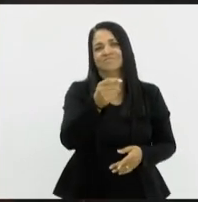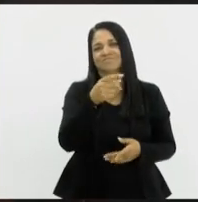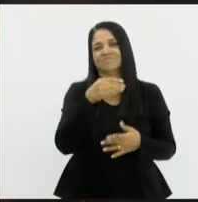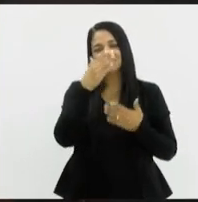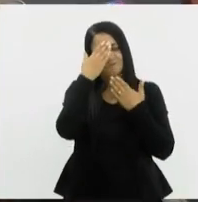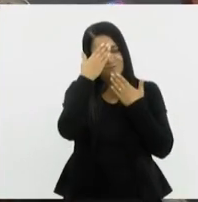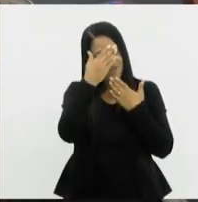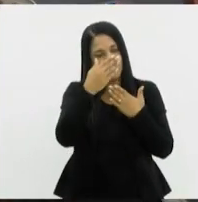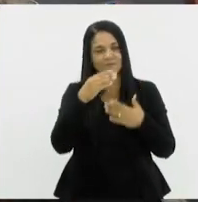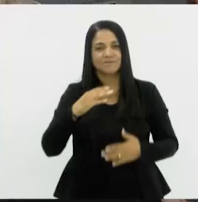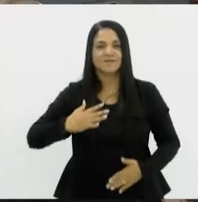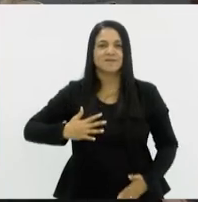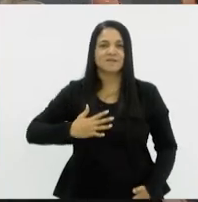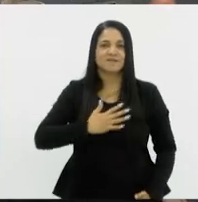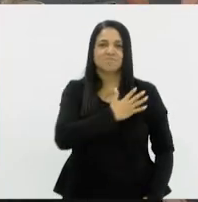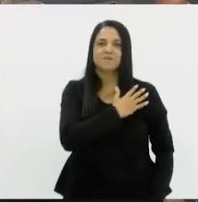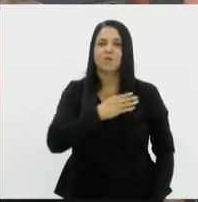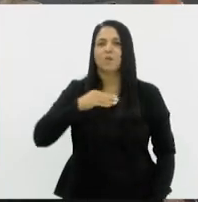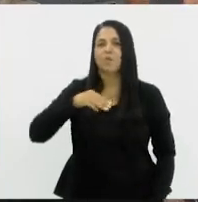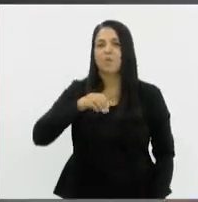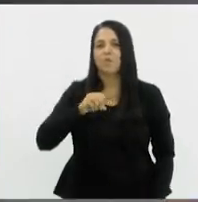Mozinho.